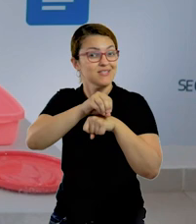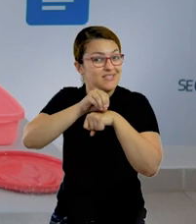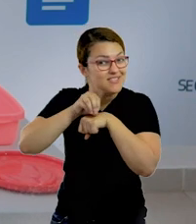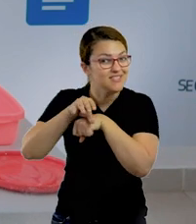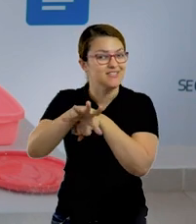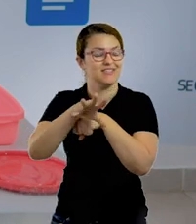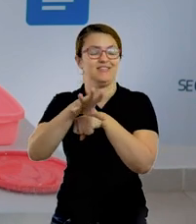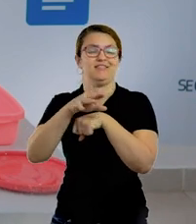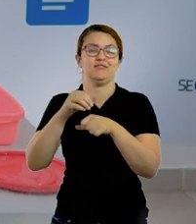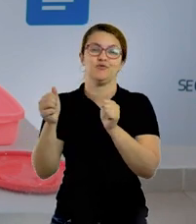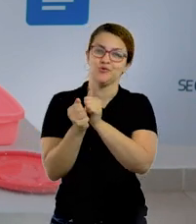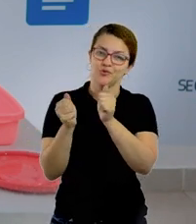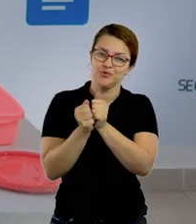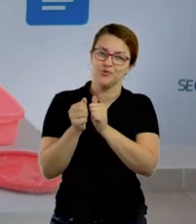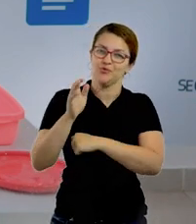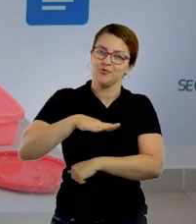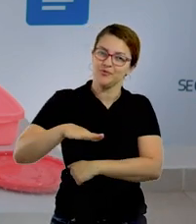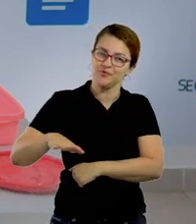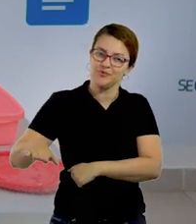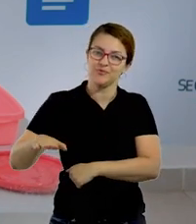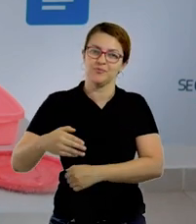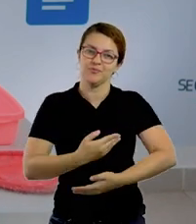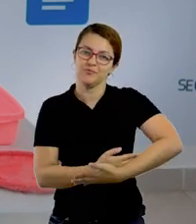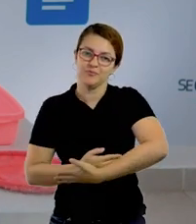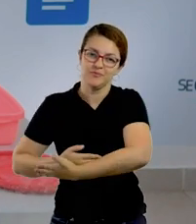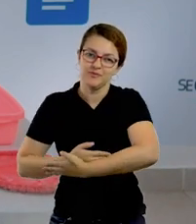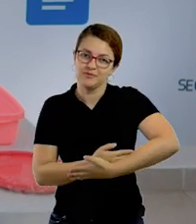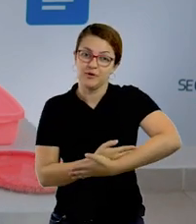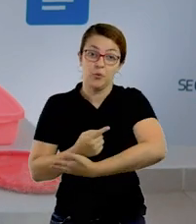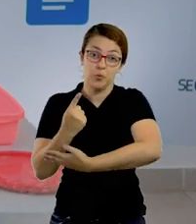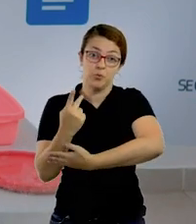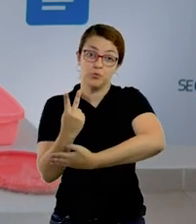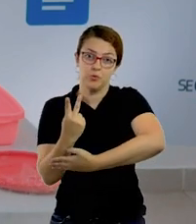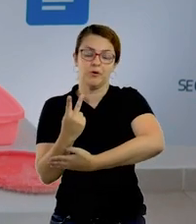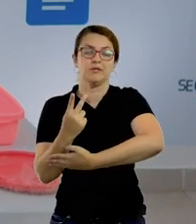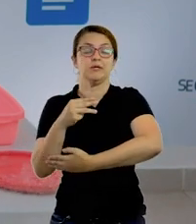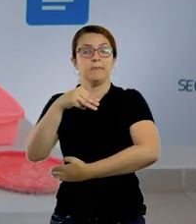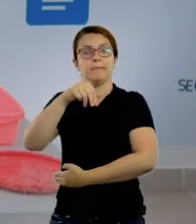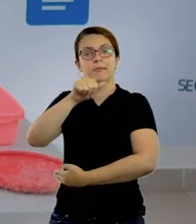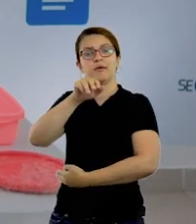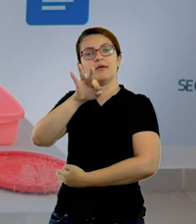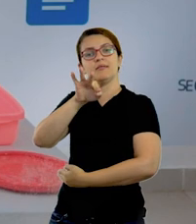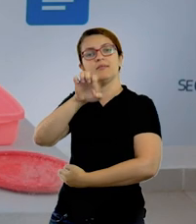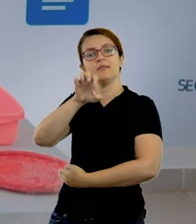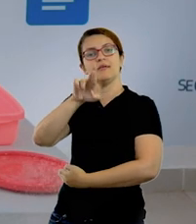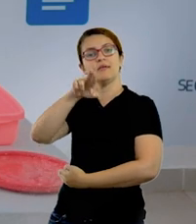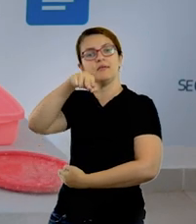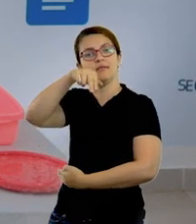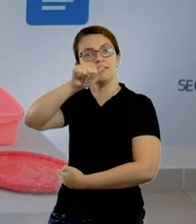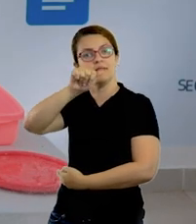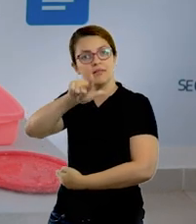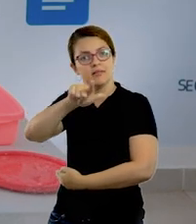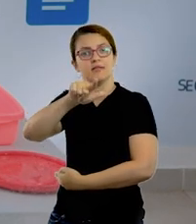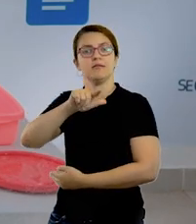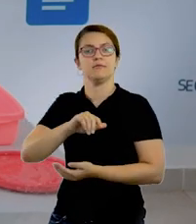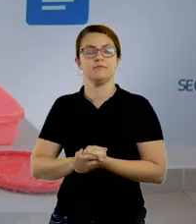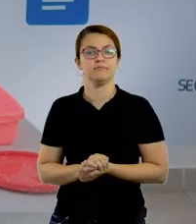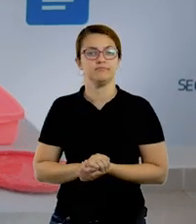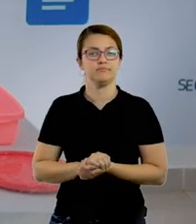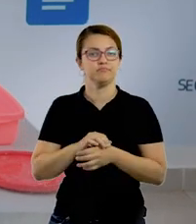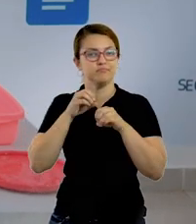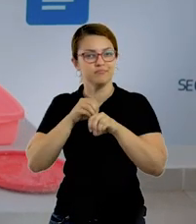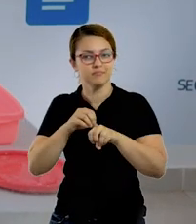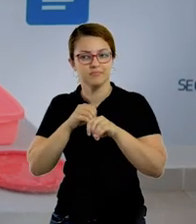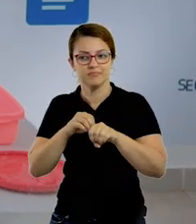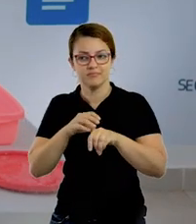vocês trabalharem com as crianças em casa, de berçário 1, 2 e maternal. Então a gente vai começar com o jogo das tampas. Então